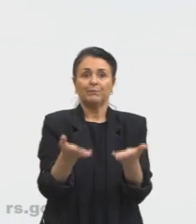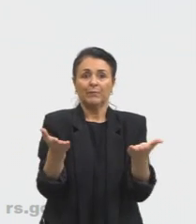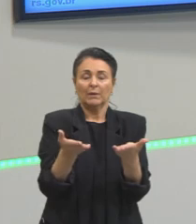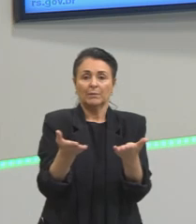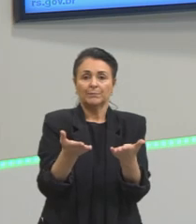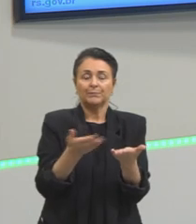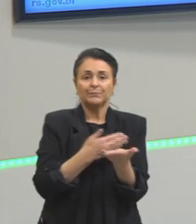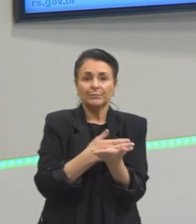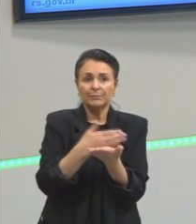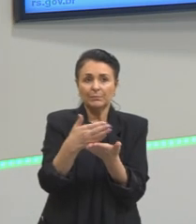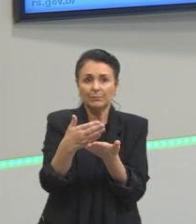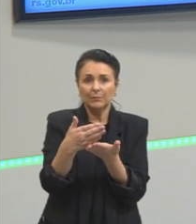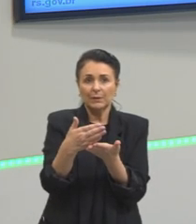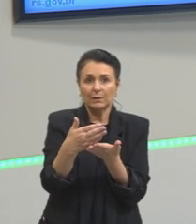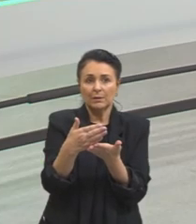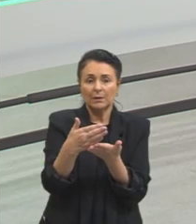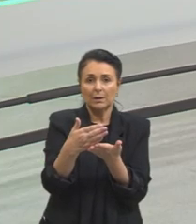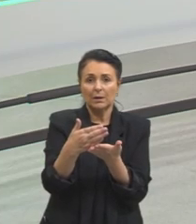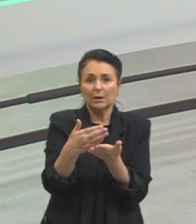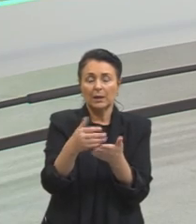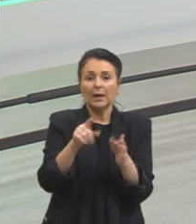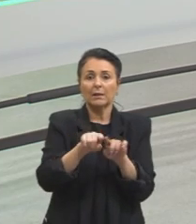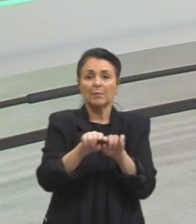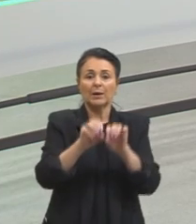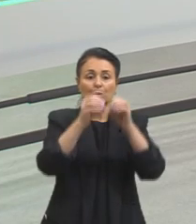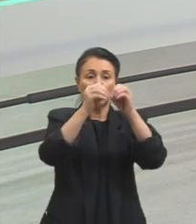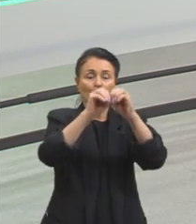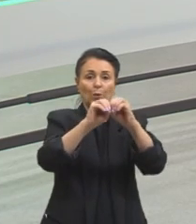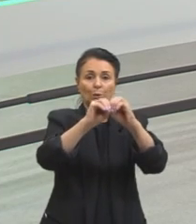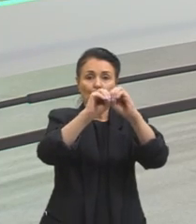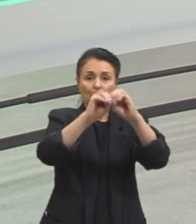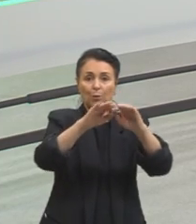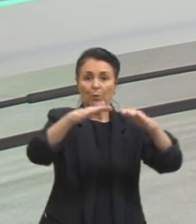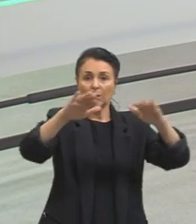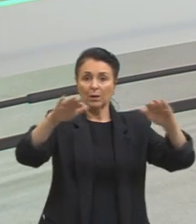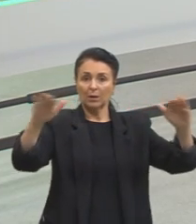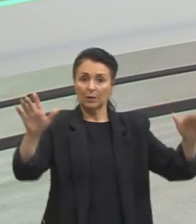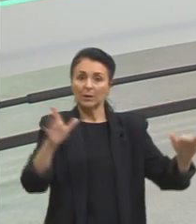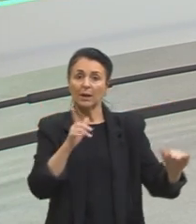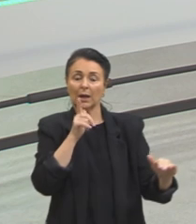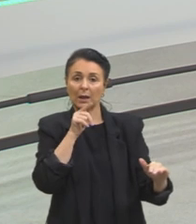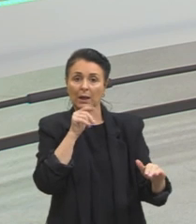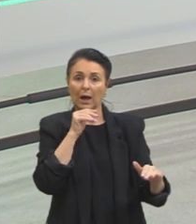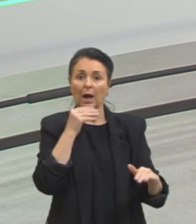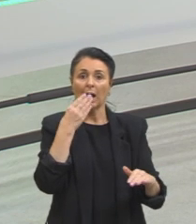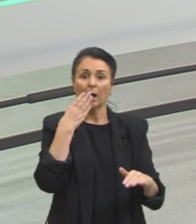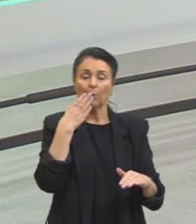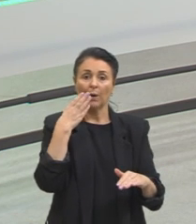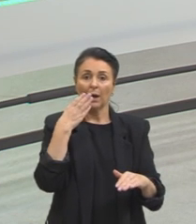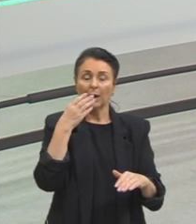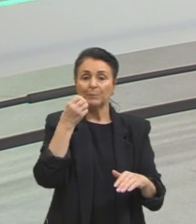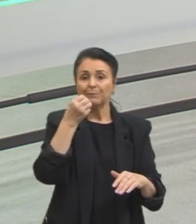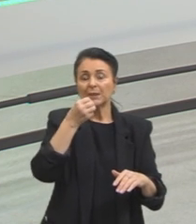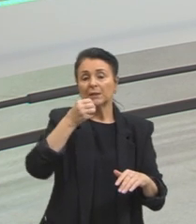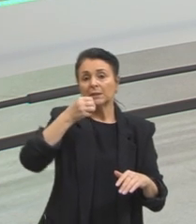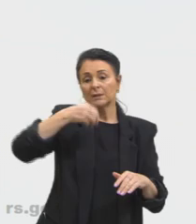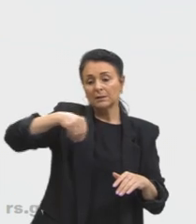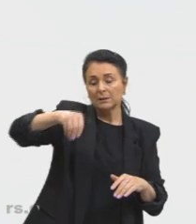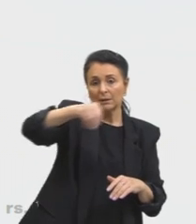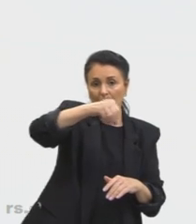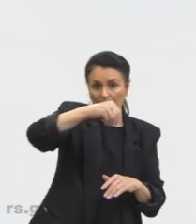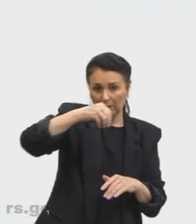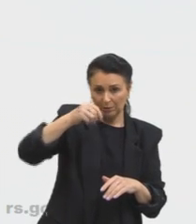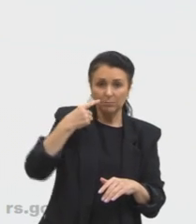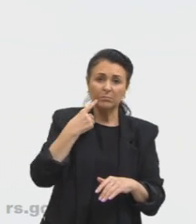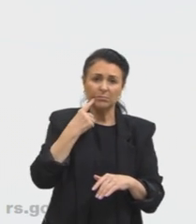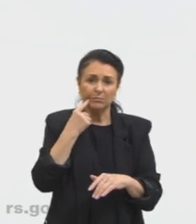entramos então agora na parte do Oceano nessa parte aí de água salgada E aí nós temos justamente no oceano também